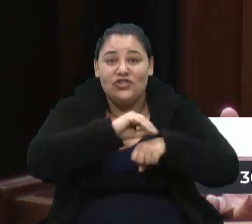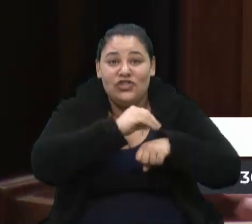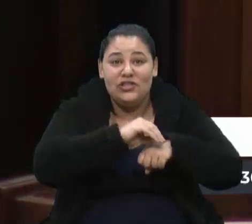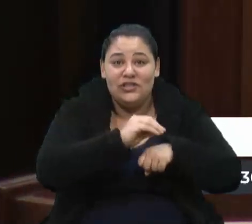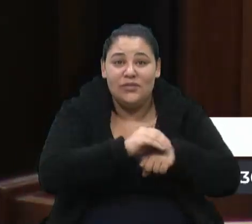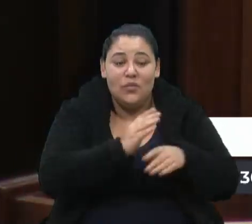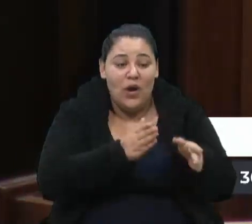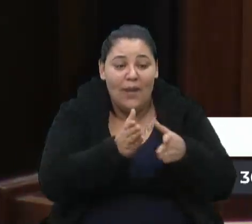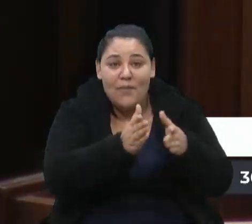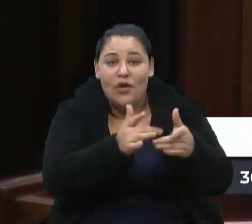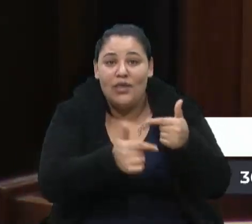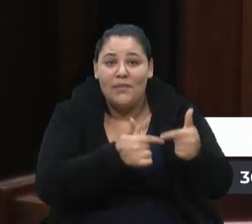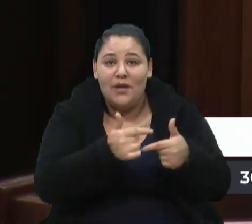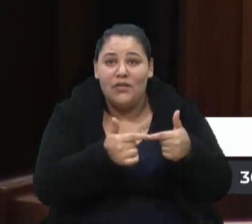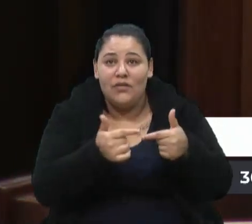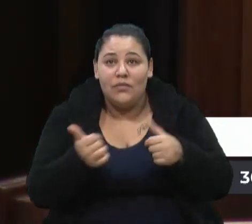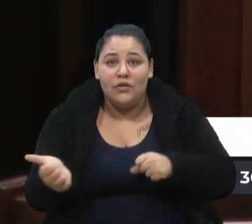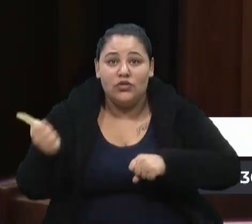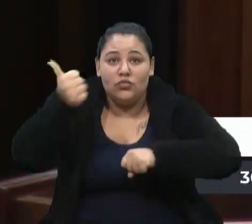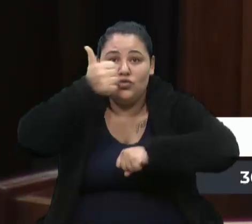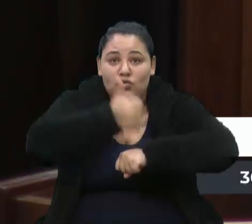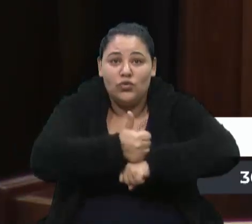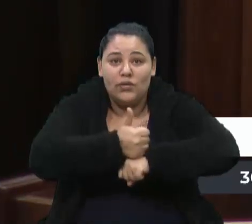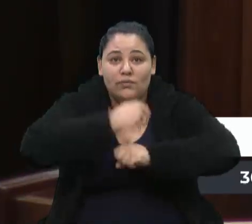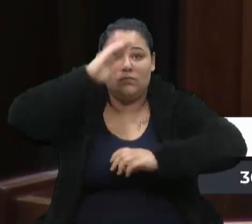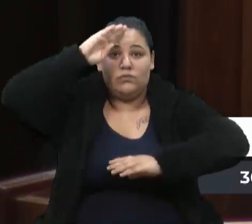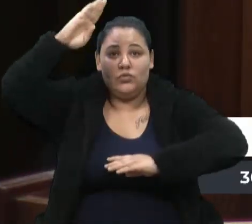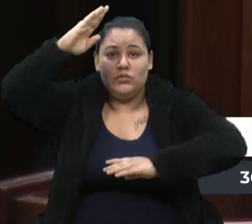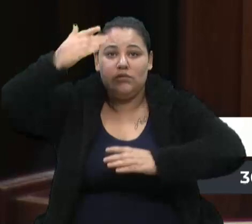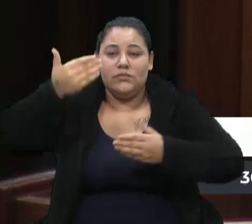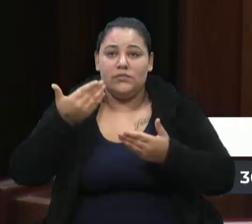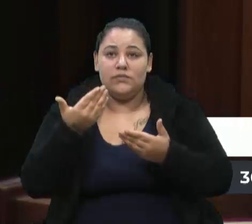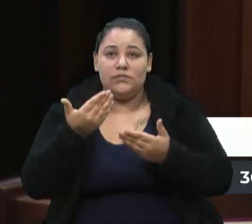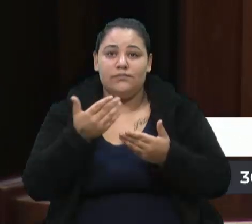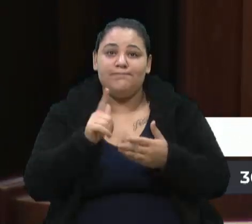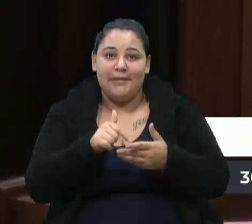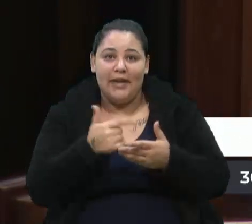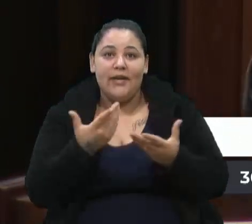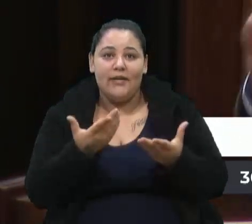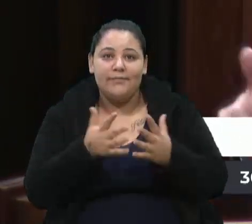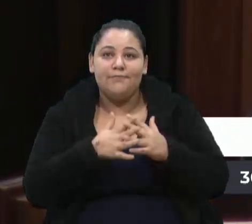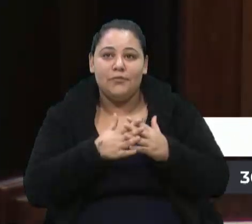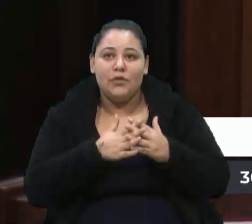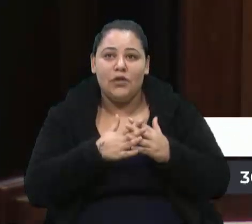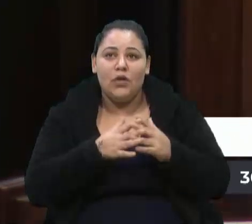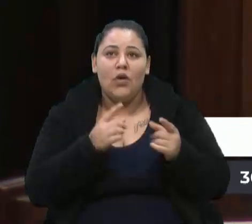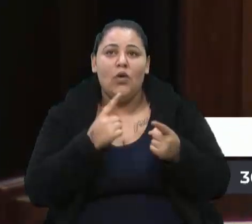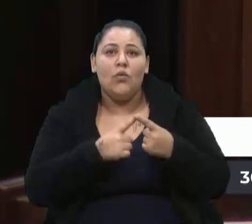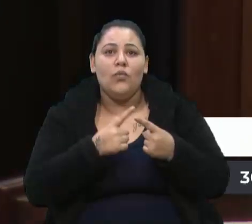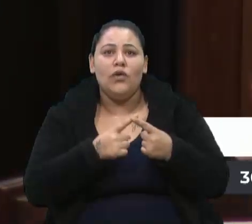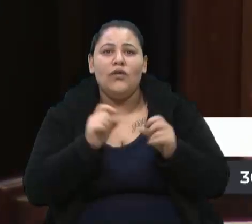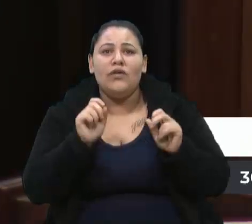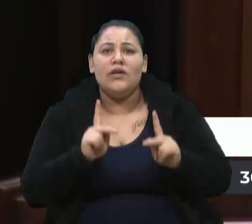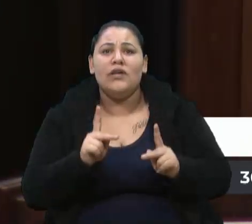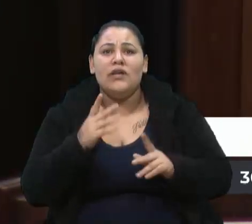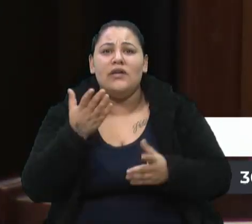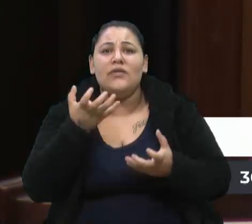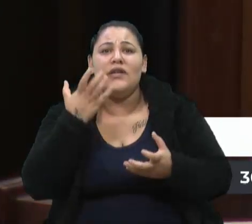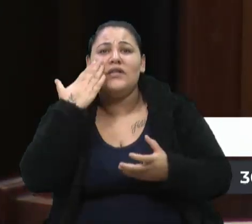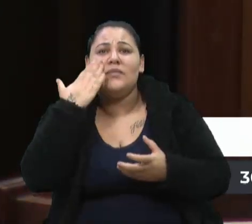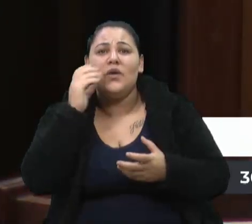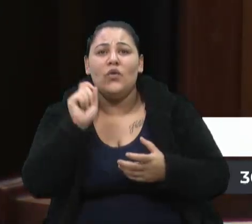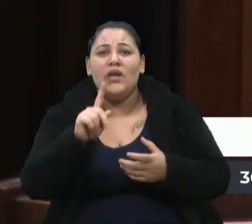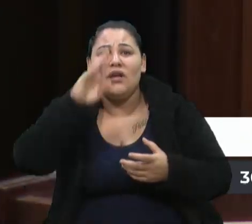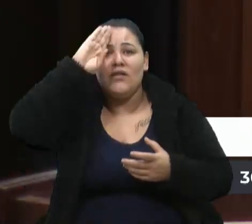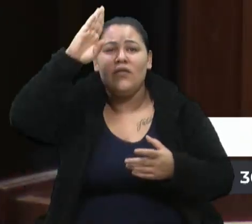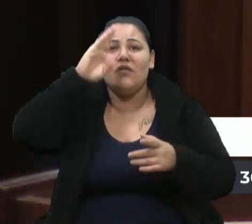por um caminho melhor para colocar um batalhão de choque isso é muito sintomático né aliás eu gostaria de saber o que o batalhão de choque faz